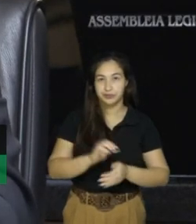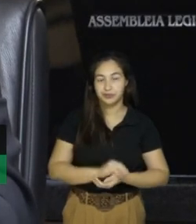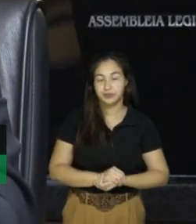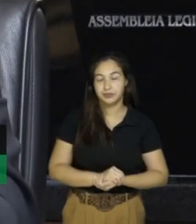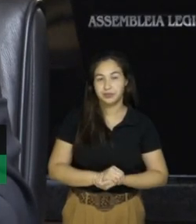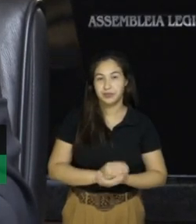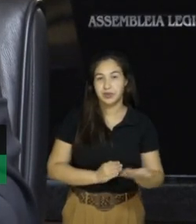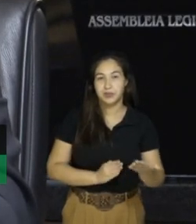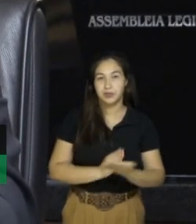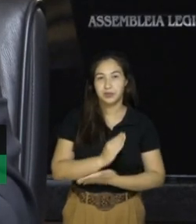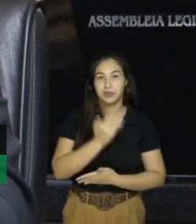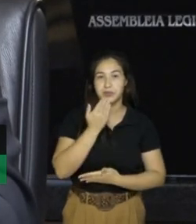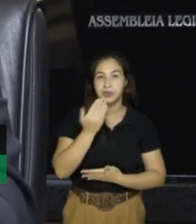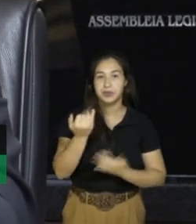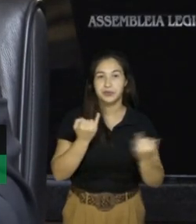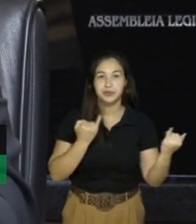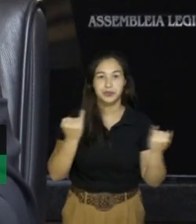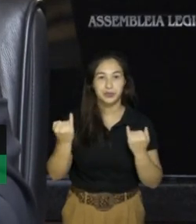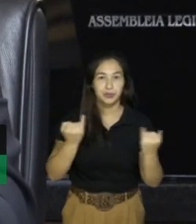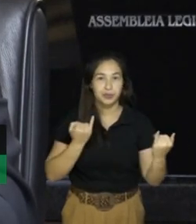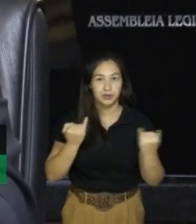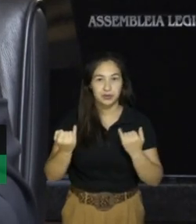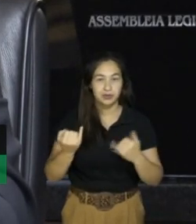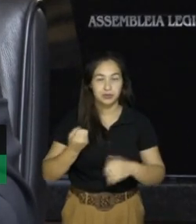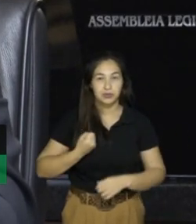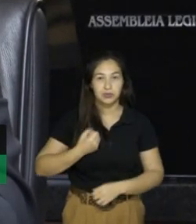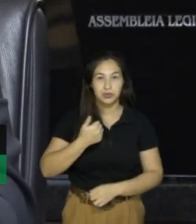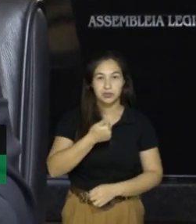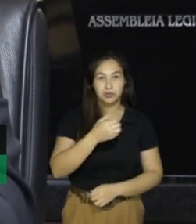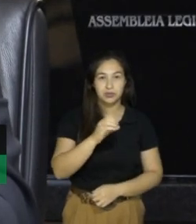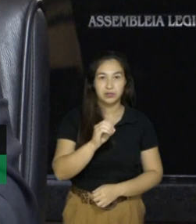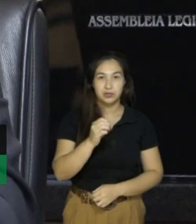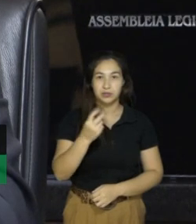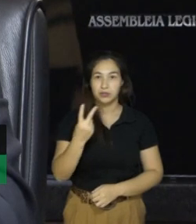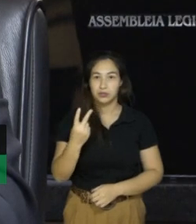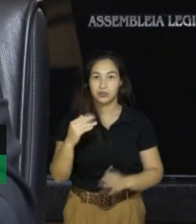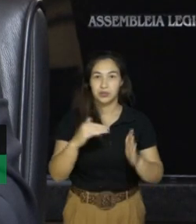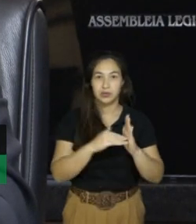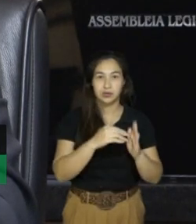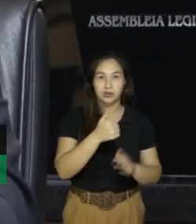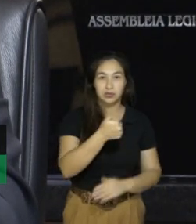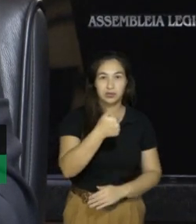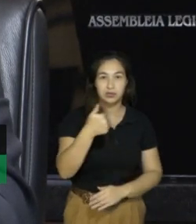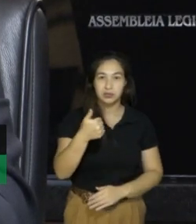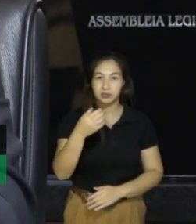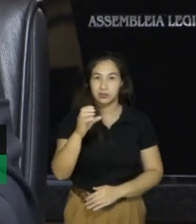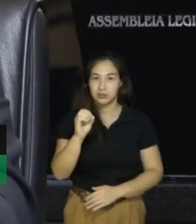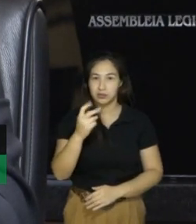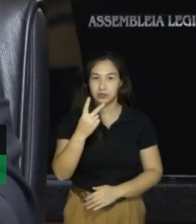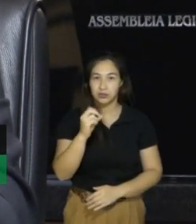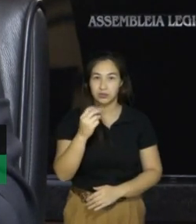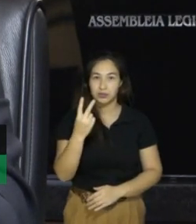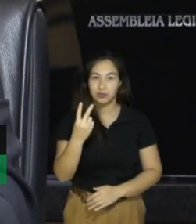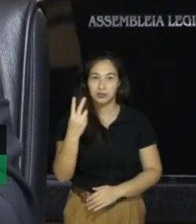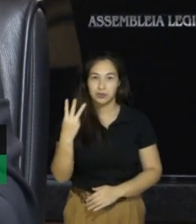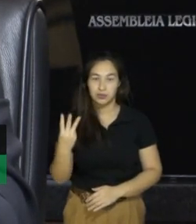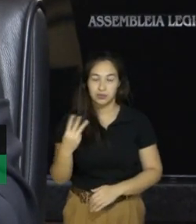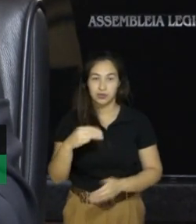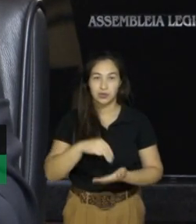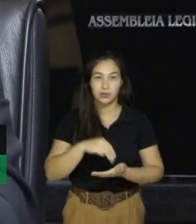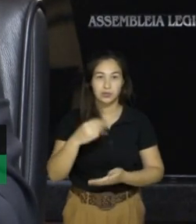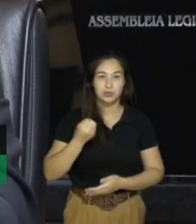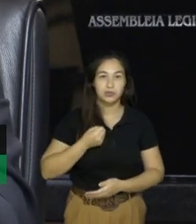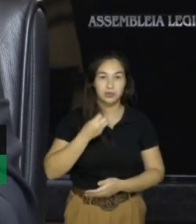aprovados os pedidos de informação número 102 a 110 2023 as moções números